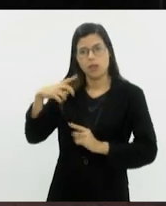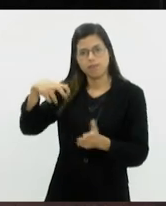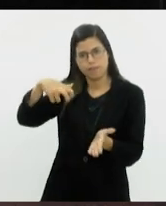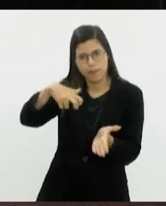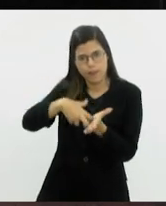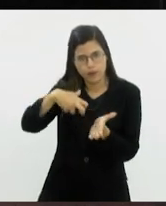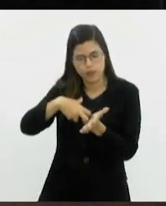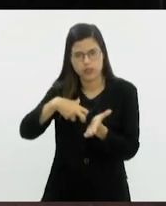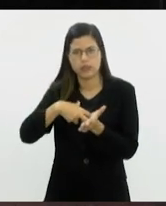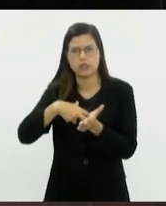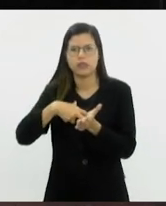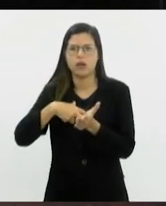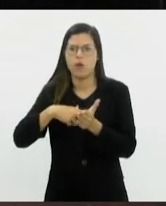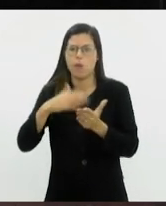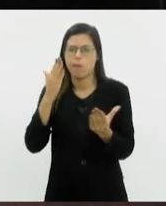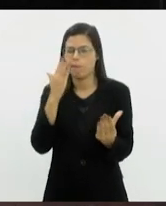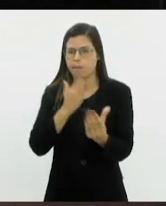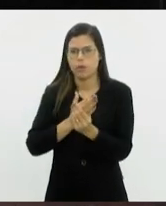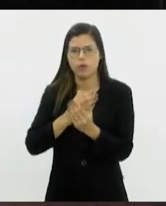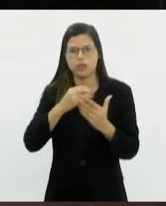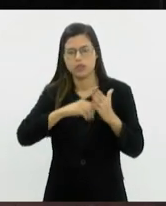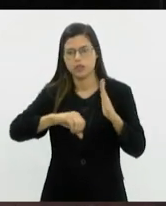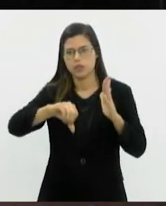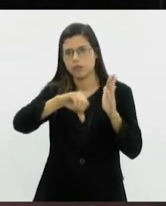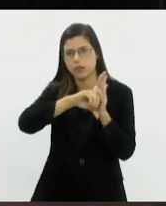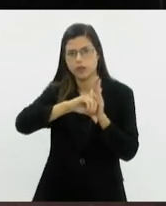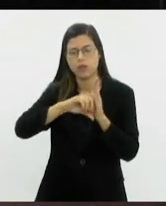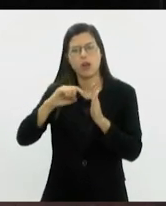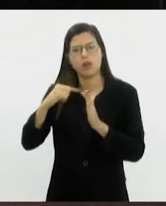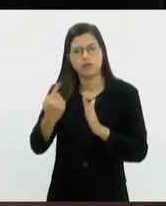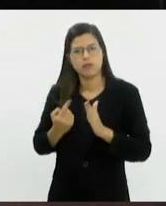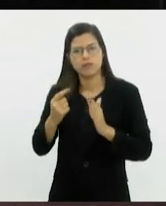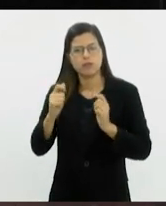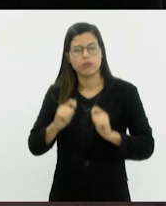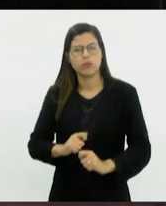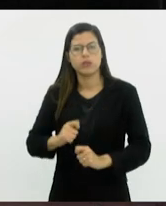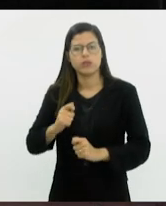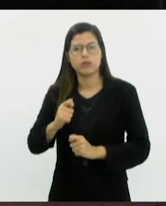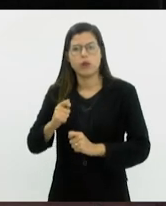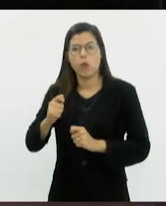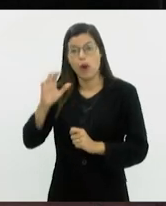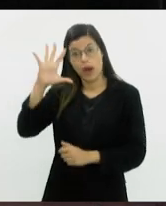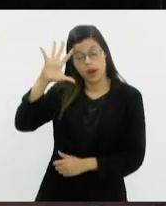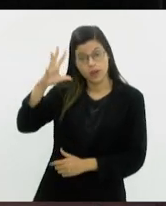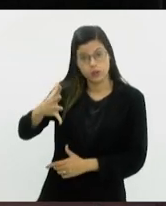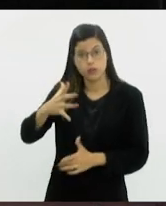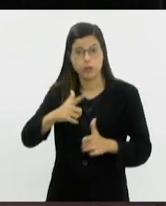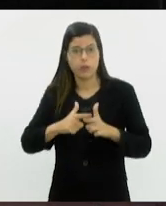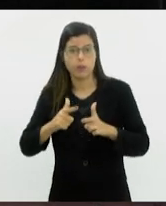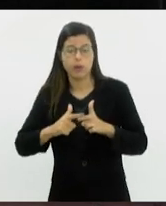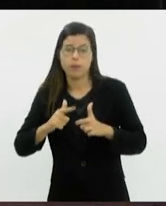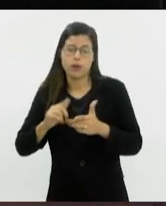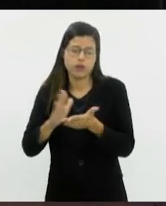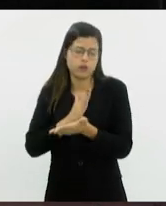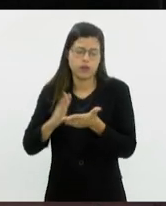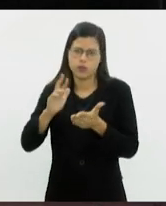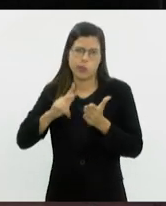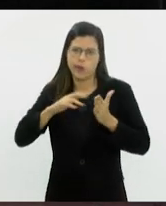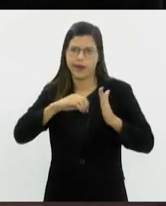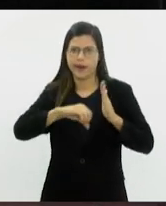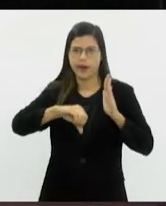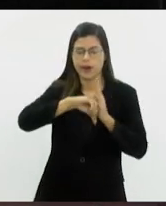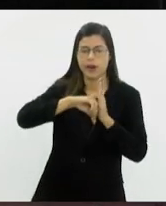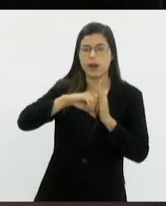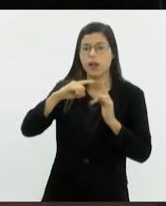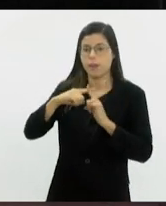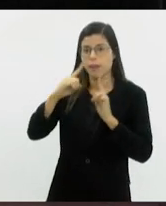vezes tem um processo criminal, para que a gente possa mediar conflitos que nem sempre são crimes, mas que ferem aquelas